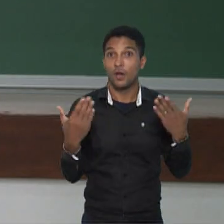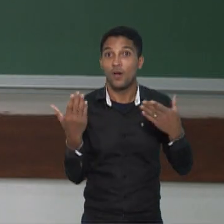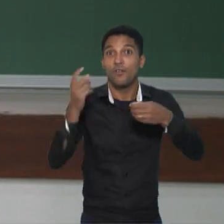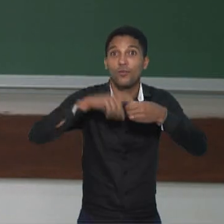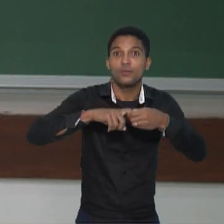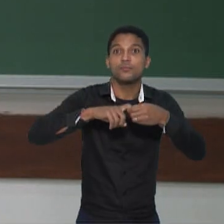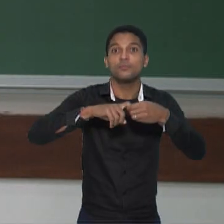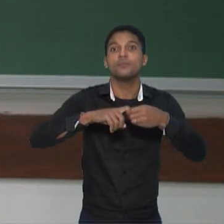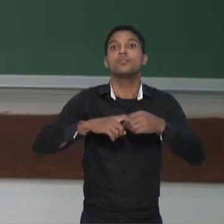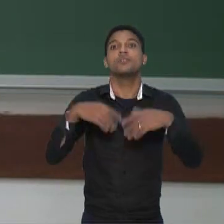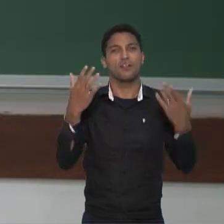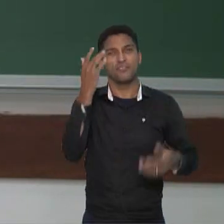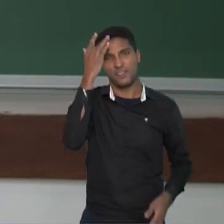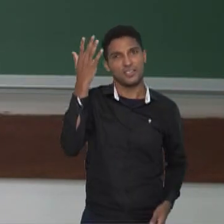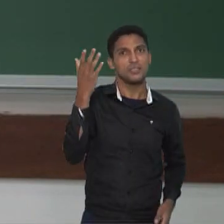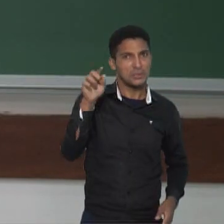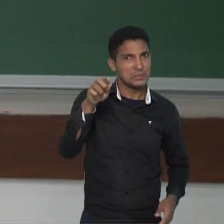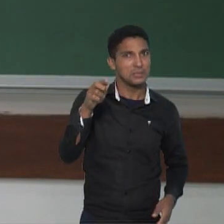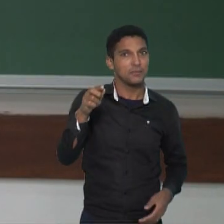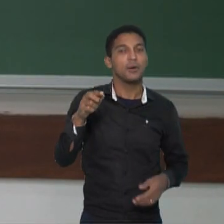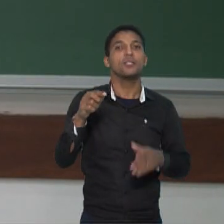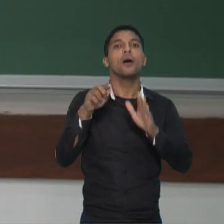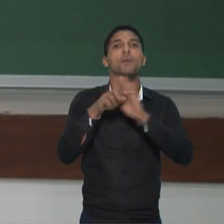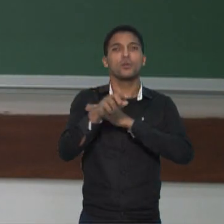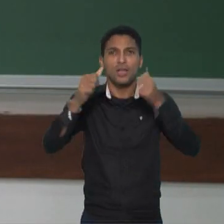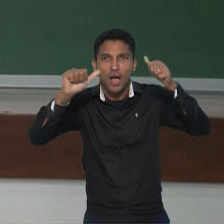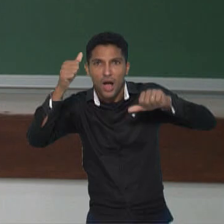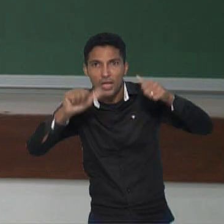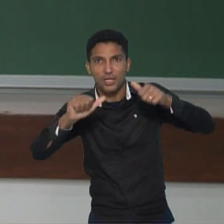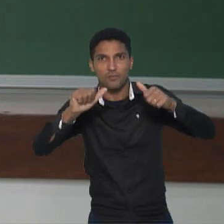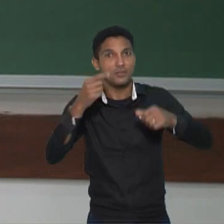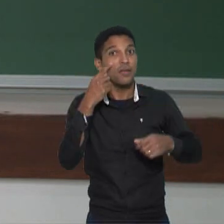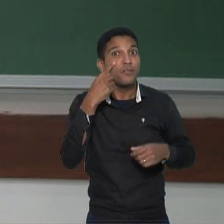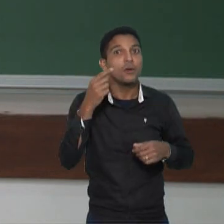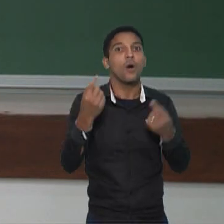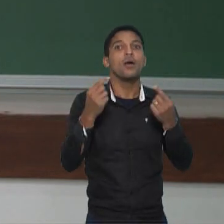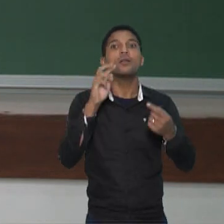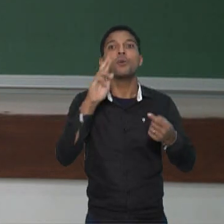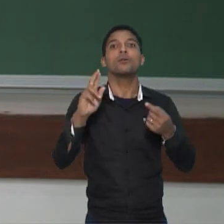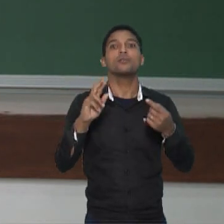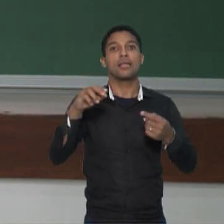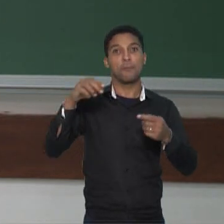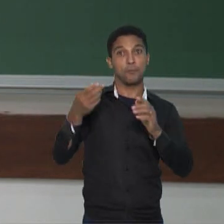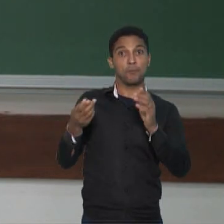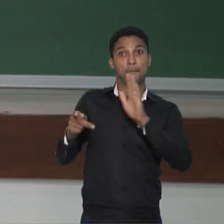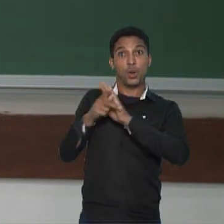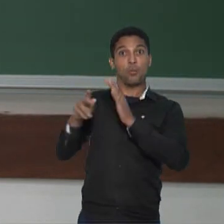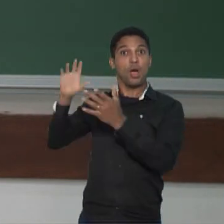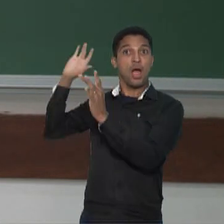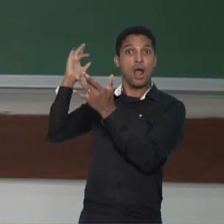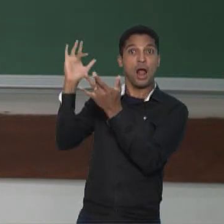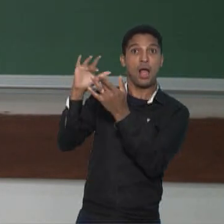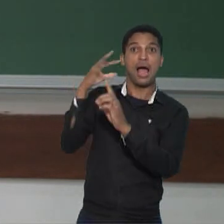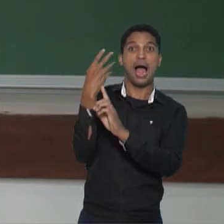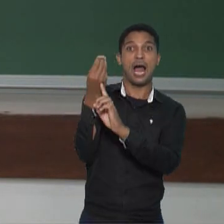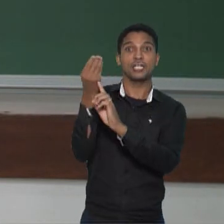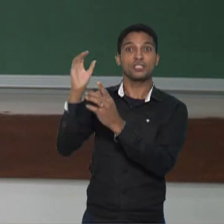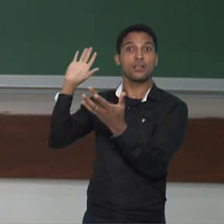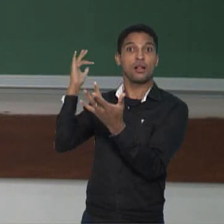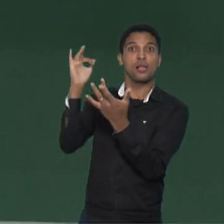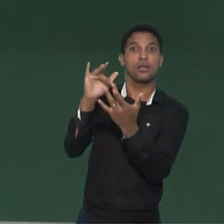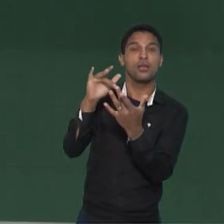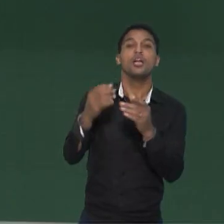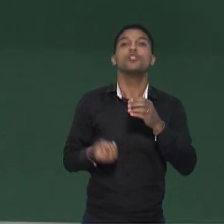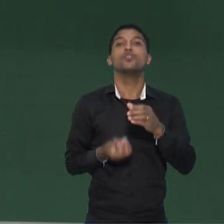Voltamos aqui, fácil essa, mas é uma questão já de analisar, um testezinho para você analisar, sobre o neoclassicismo é correto. Número 1, surgiu na segunda metade do